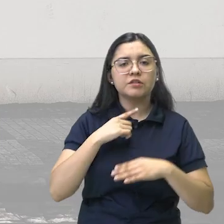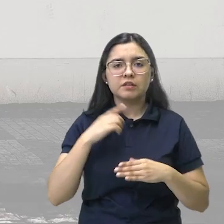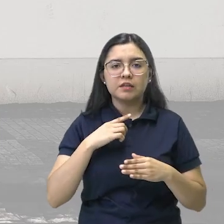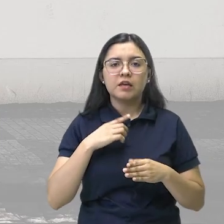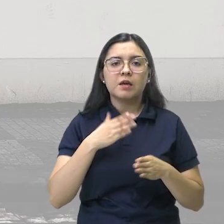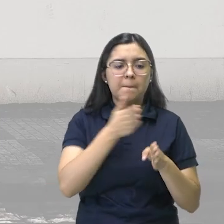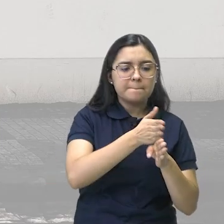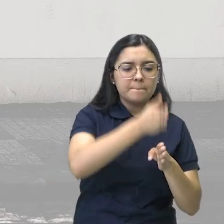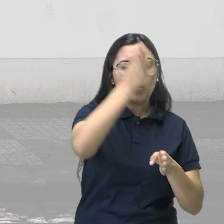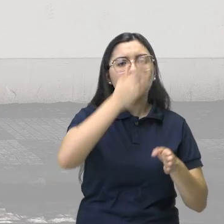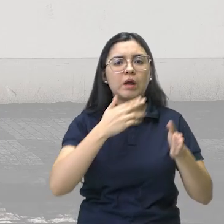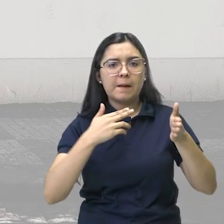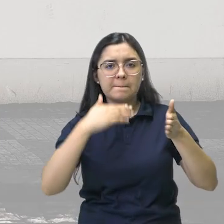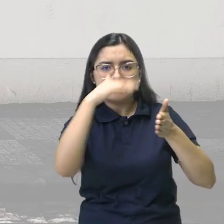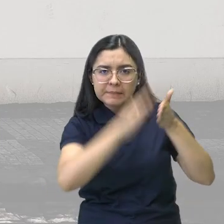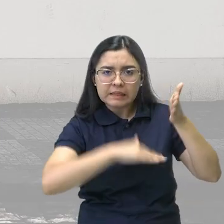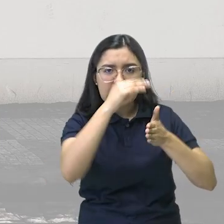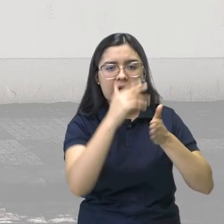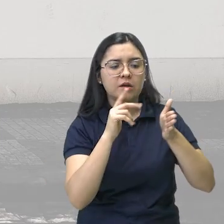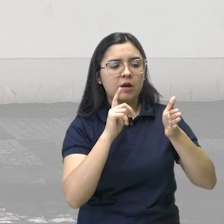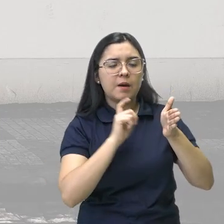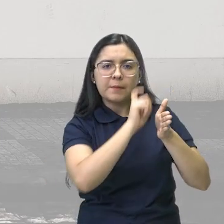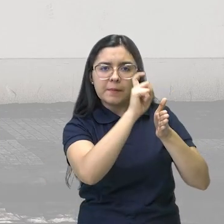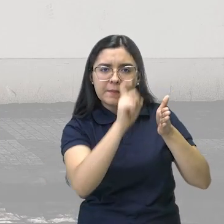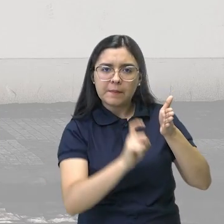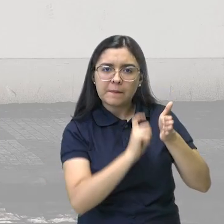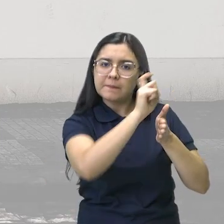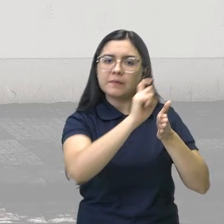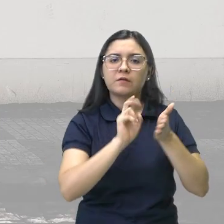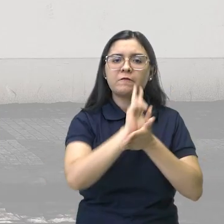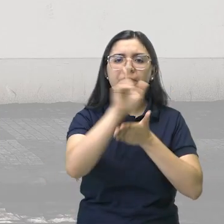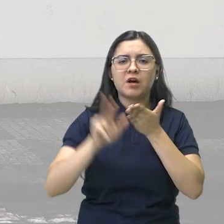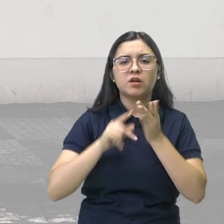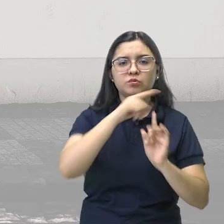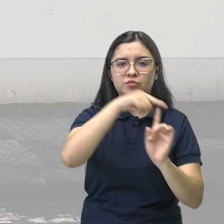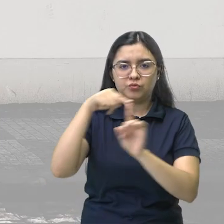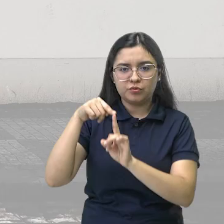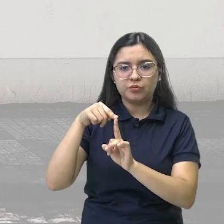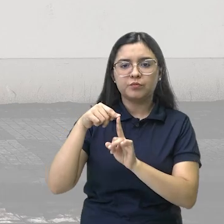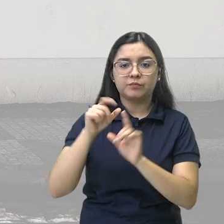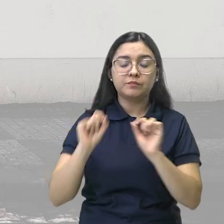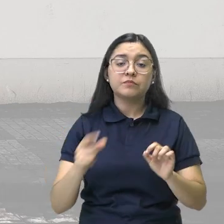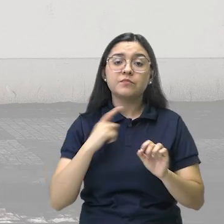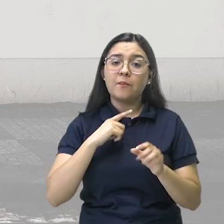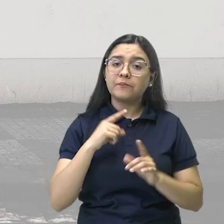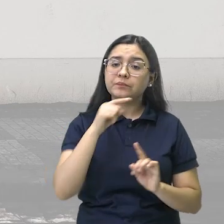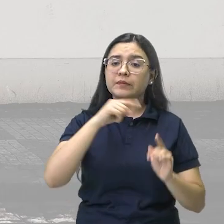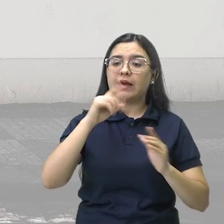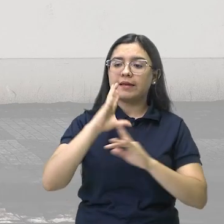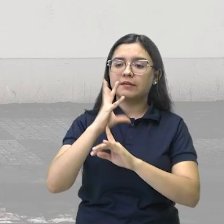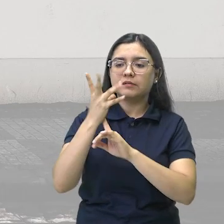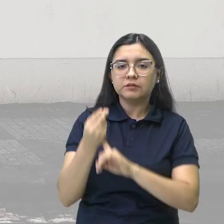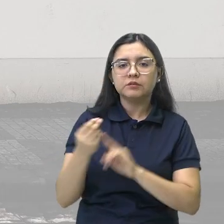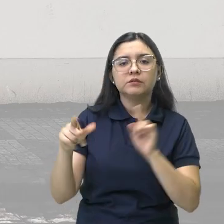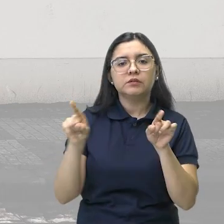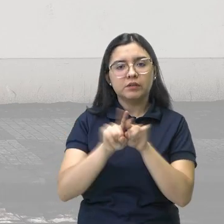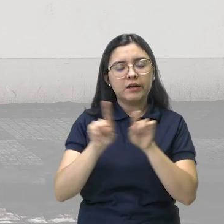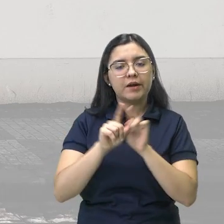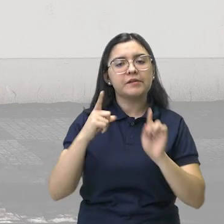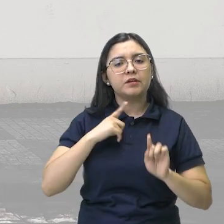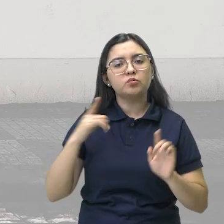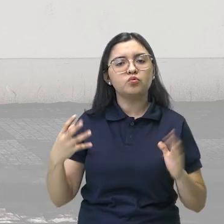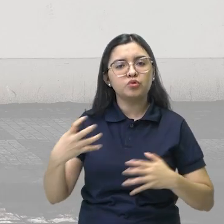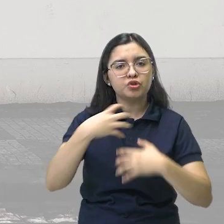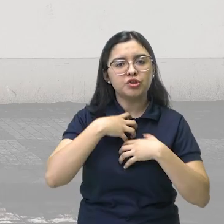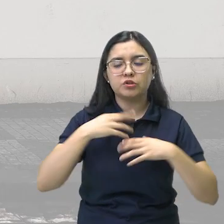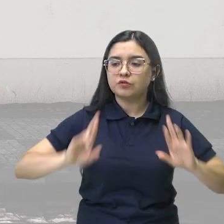com muros pintados. Então, com diferentes estilos. Então, cada grafiteiro ele tem um gênero